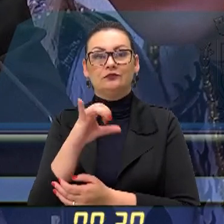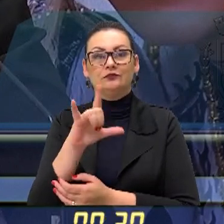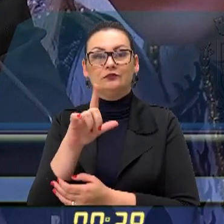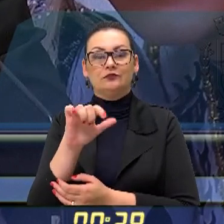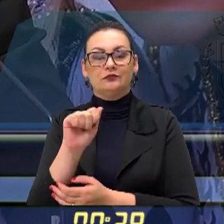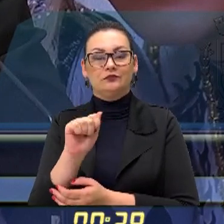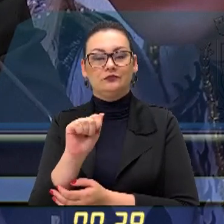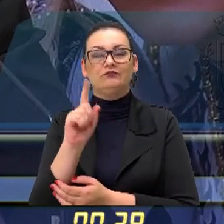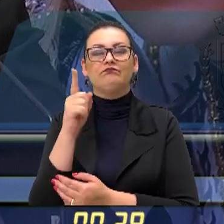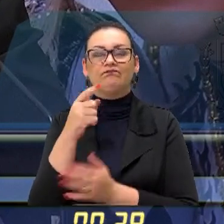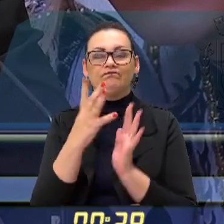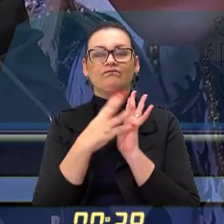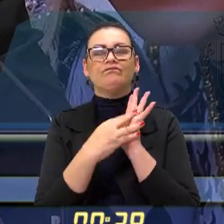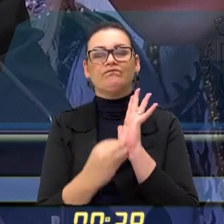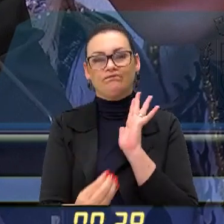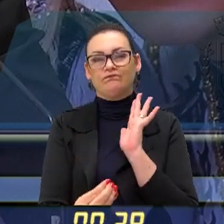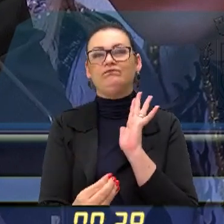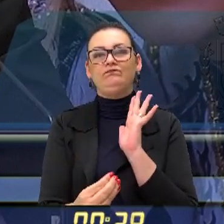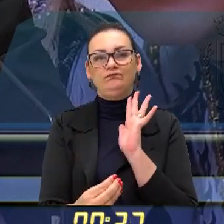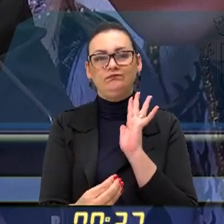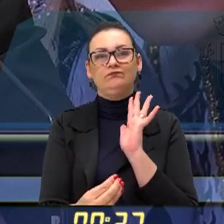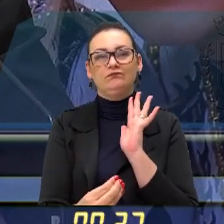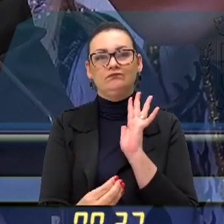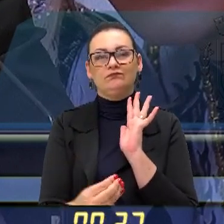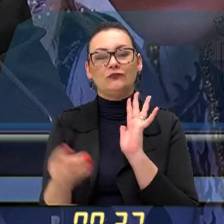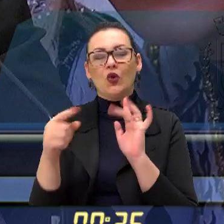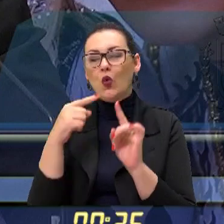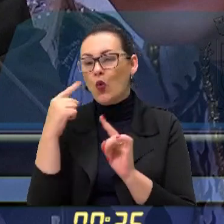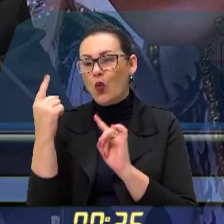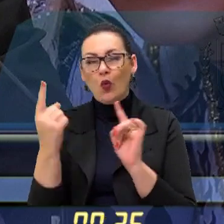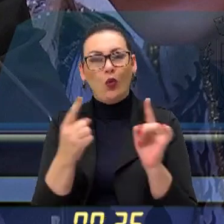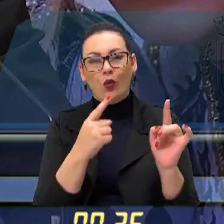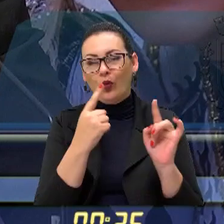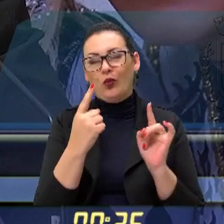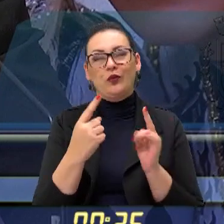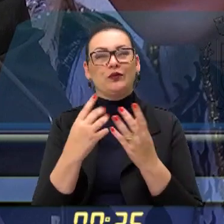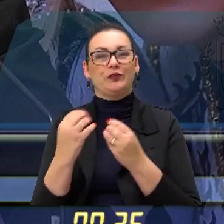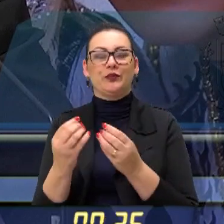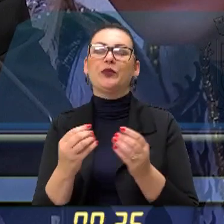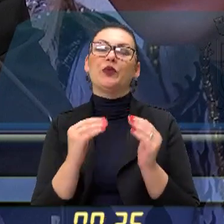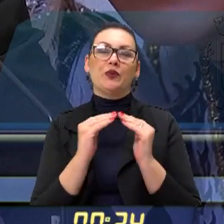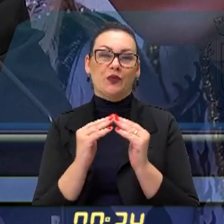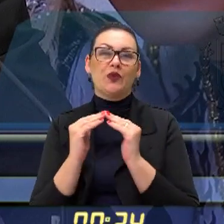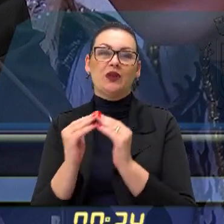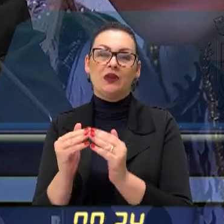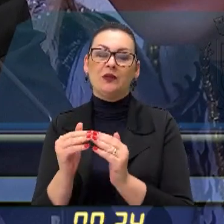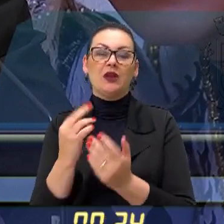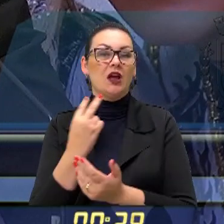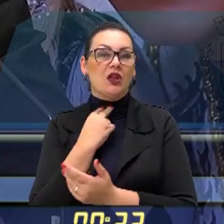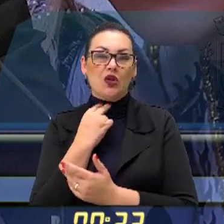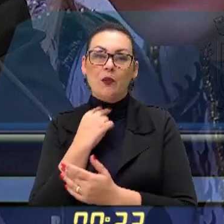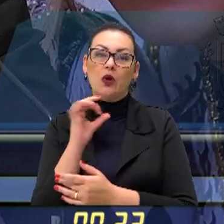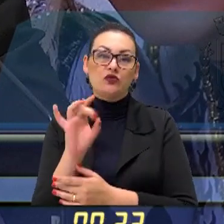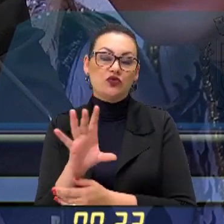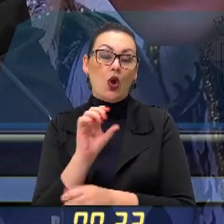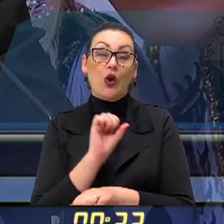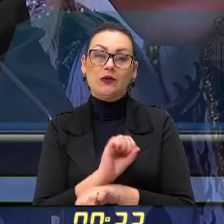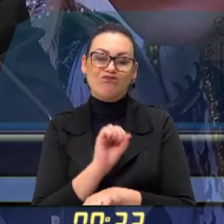sirvam de exemplo para outros e tantos, para que nós não podemos só